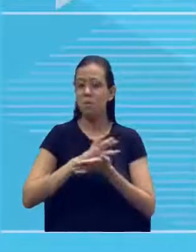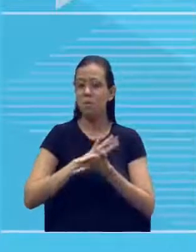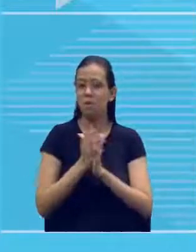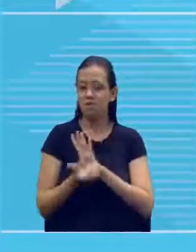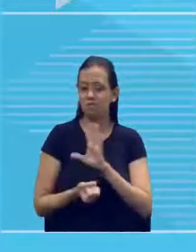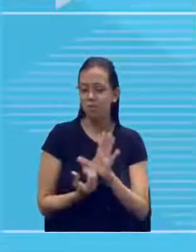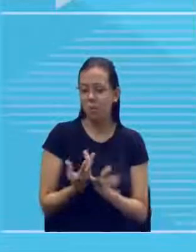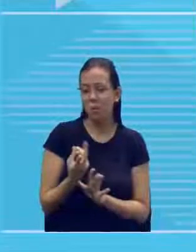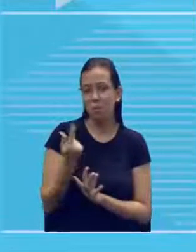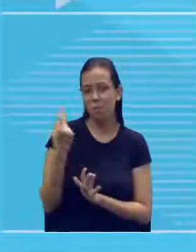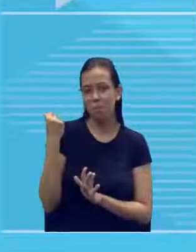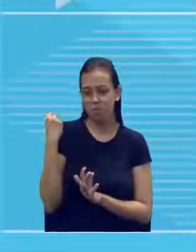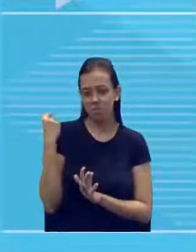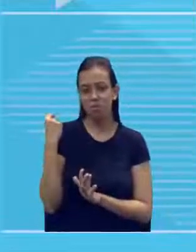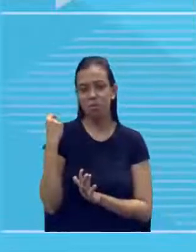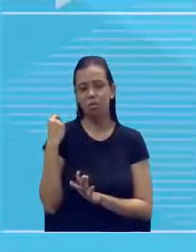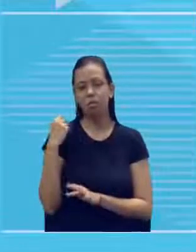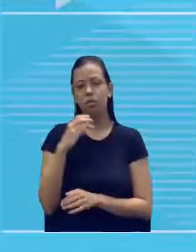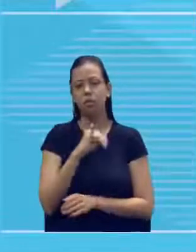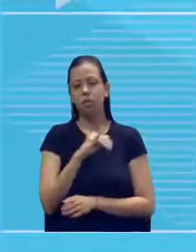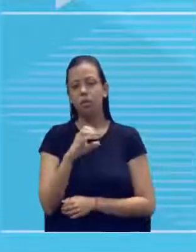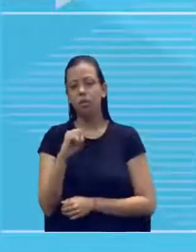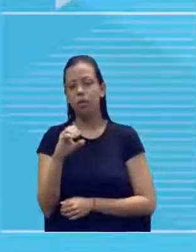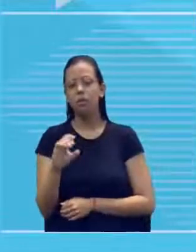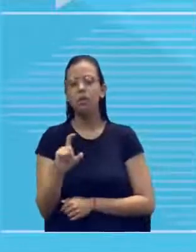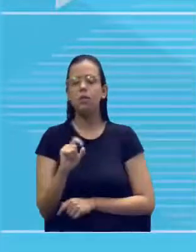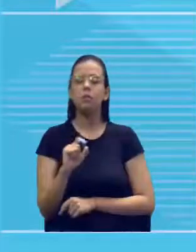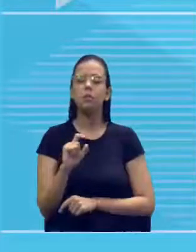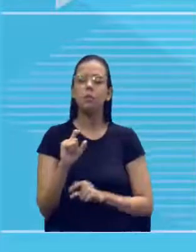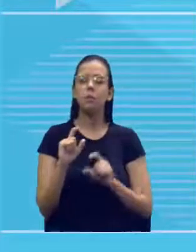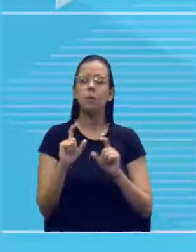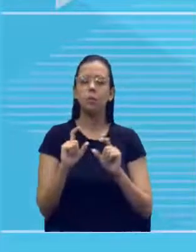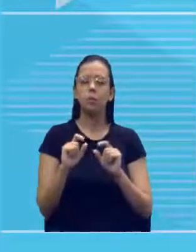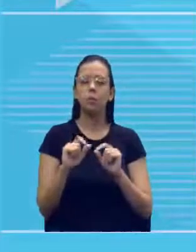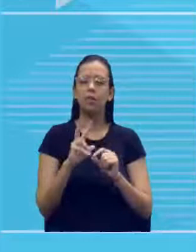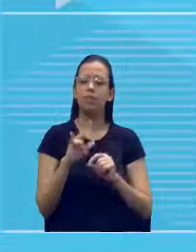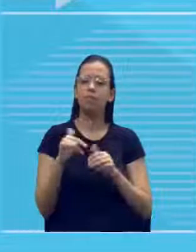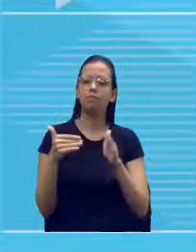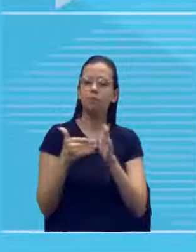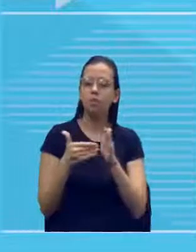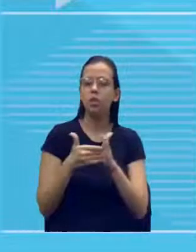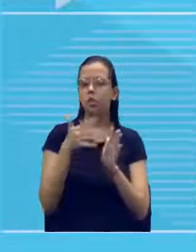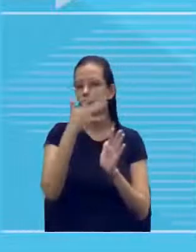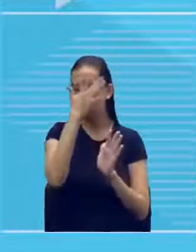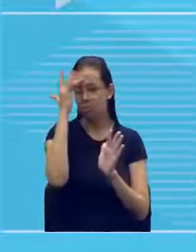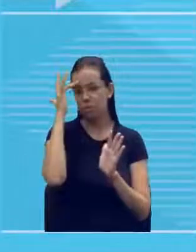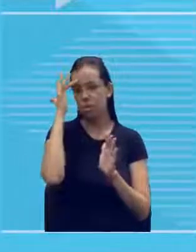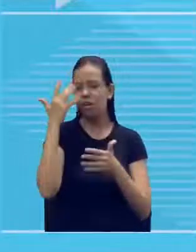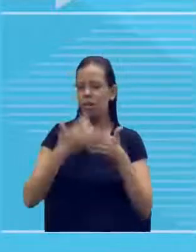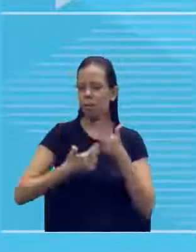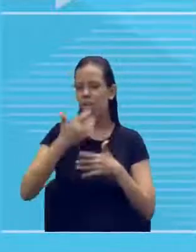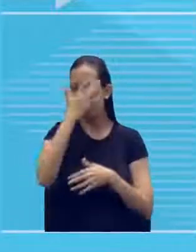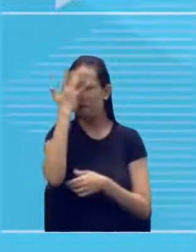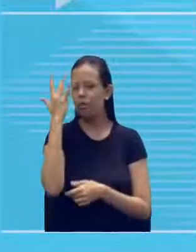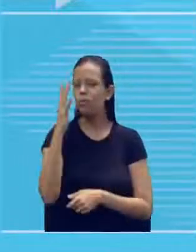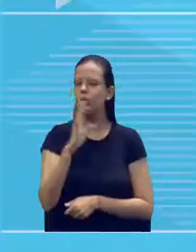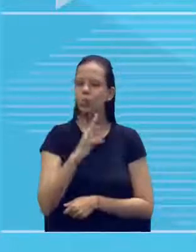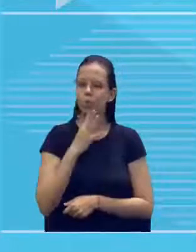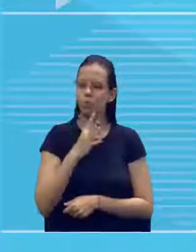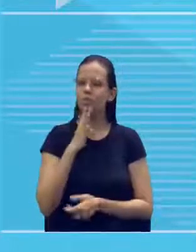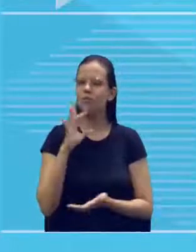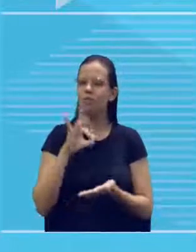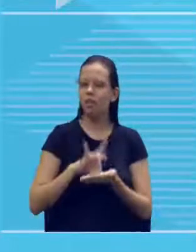muito tempo, né? E isso acaba, de certa forma, impedindo as pessoas de realmente conhecerem aquilo de